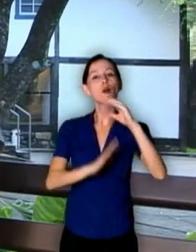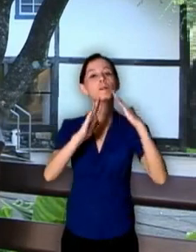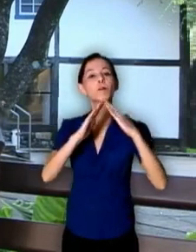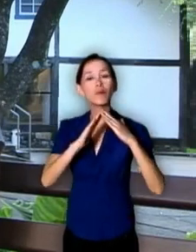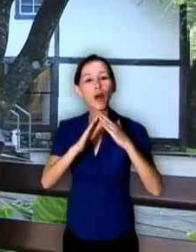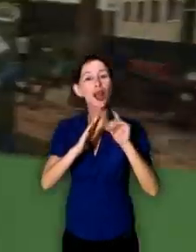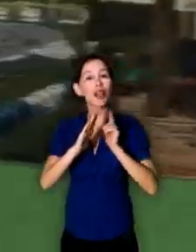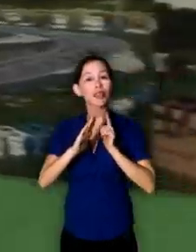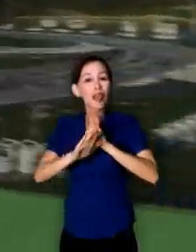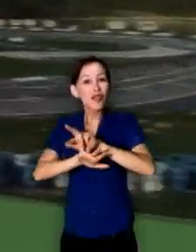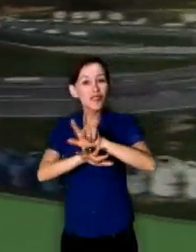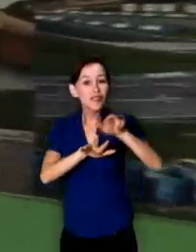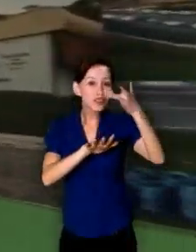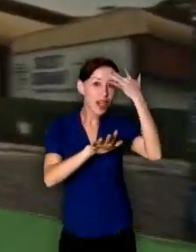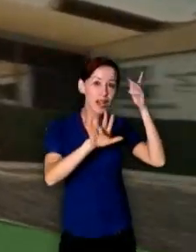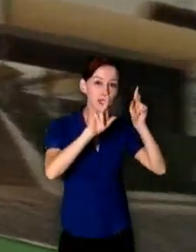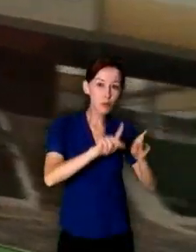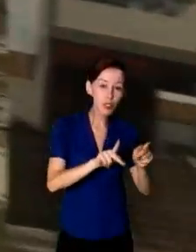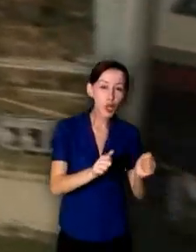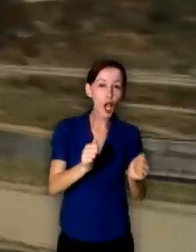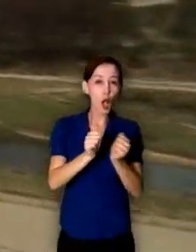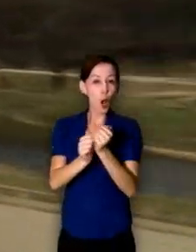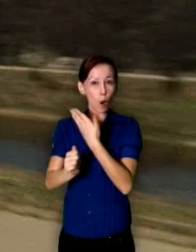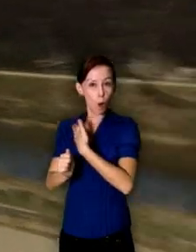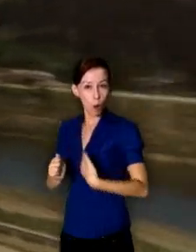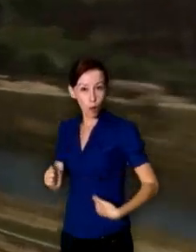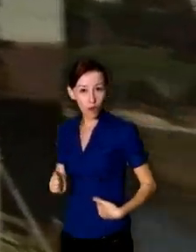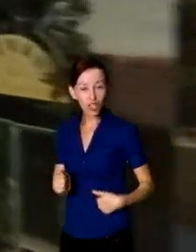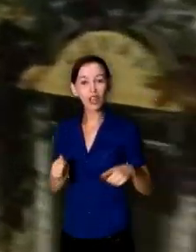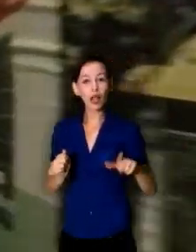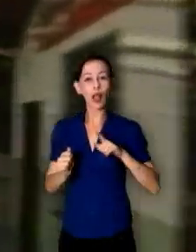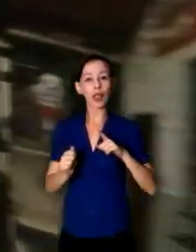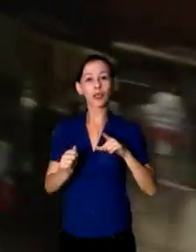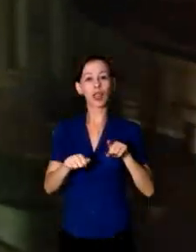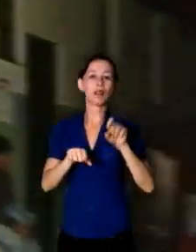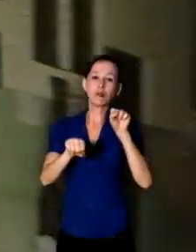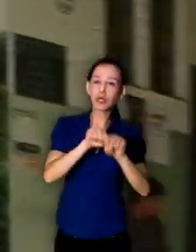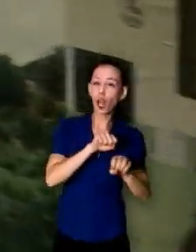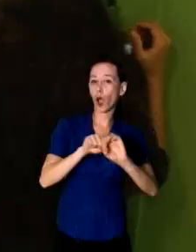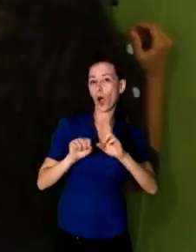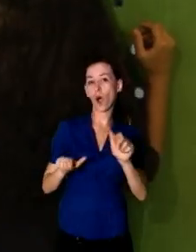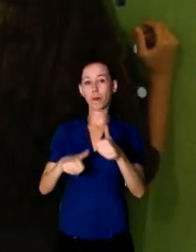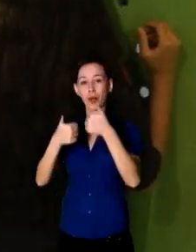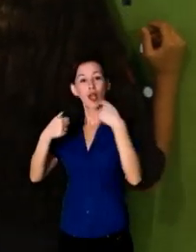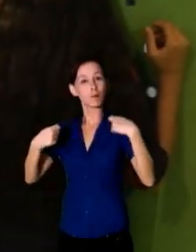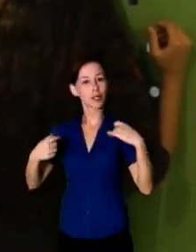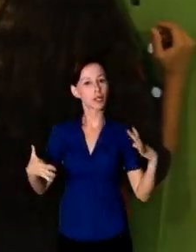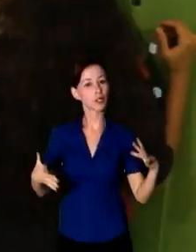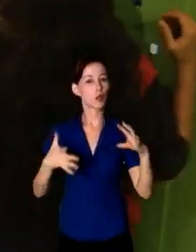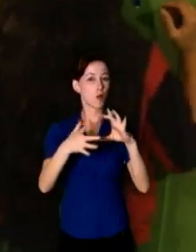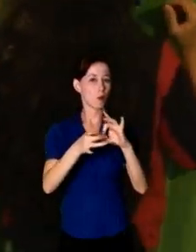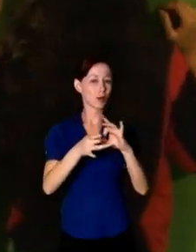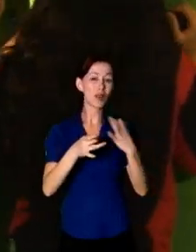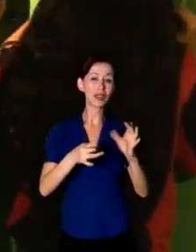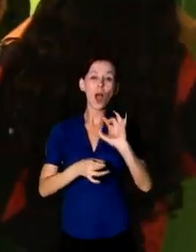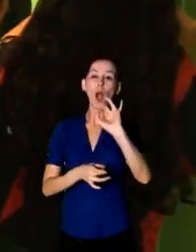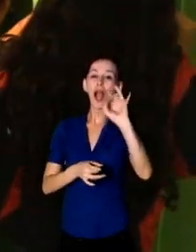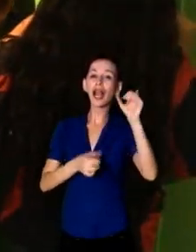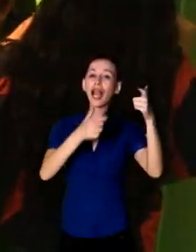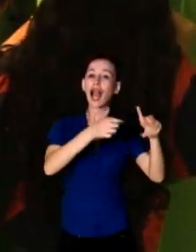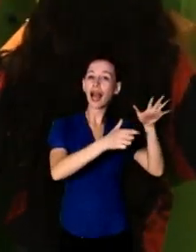de vários moradores com o poder público é que fez com que o bairro estivesse daquele jeito. Então, cada bairro tem uma